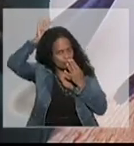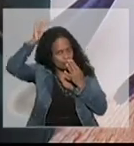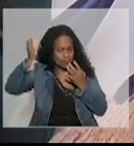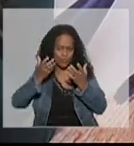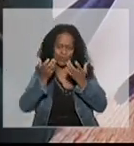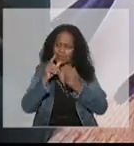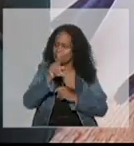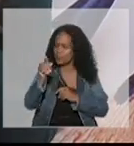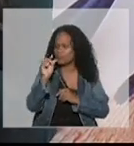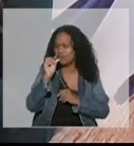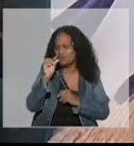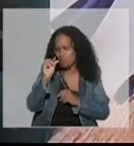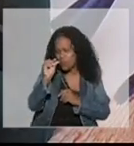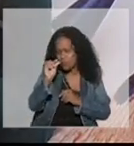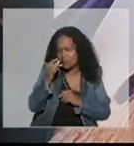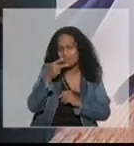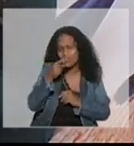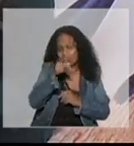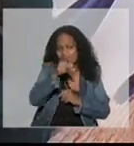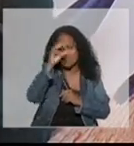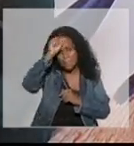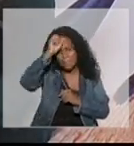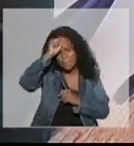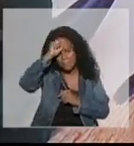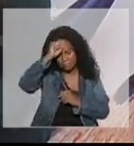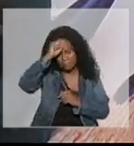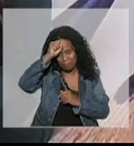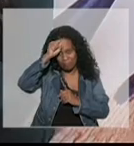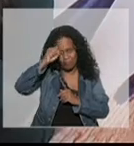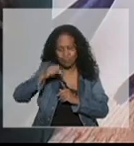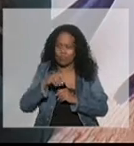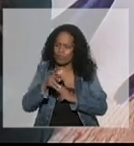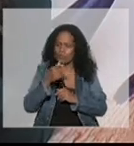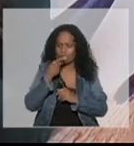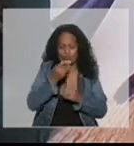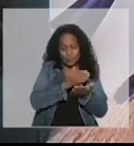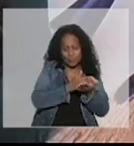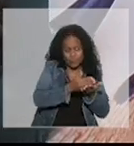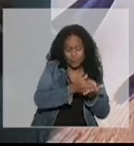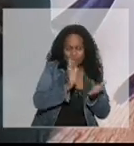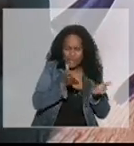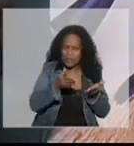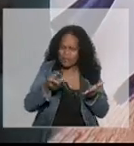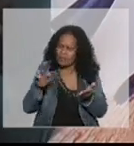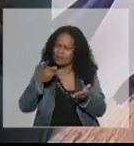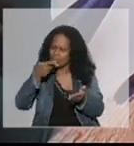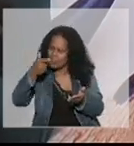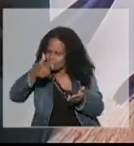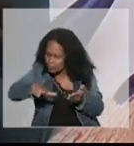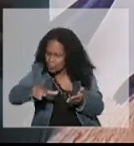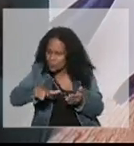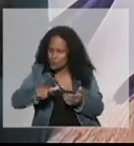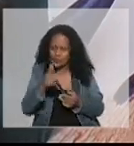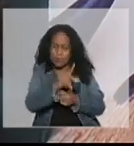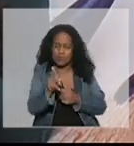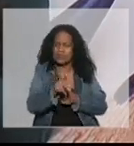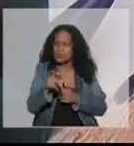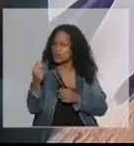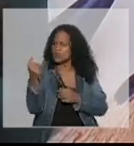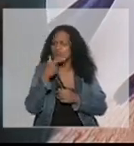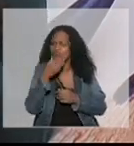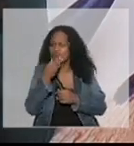vocês destacassem, Paulinha aí falando das coisas que ela aprendeu, que ela começou a falar um pouquinho no primeiro bloco, professora